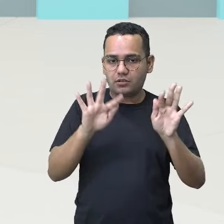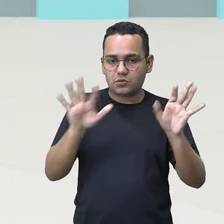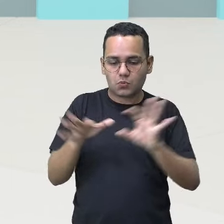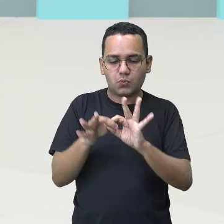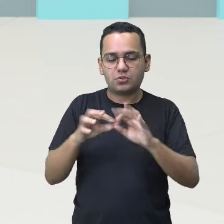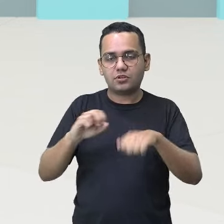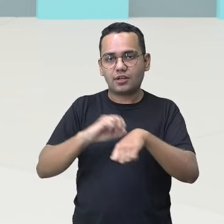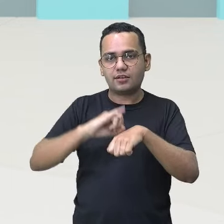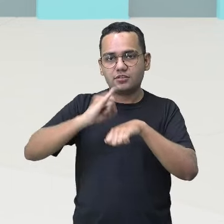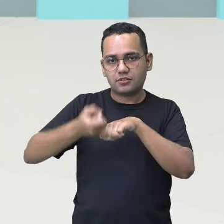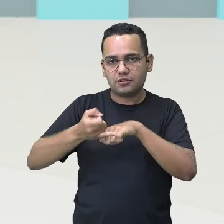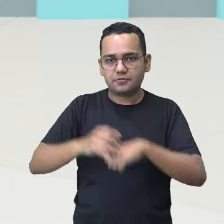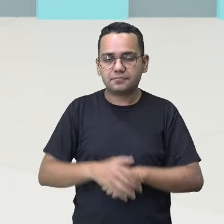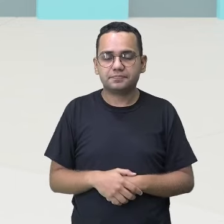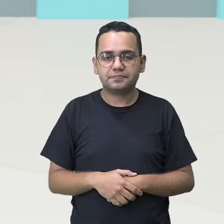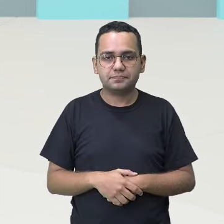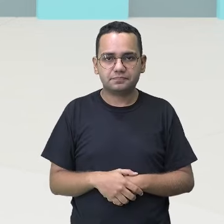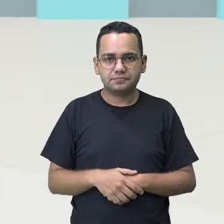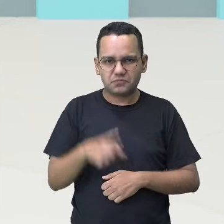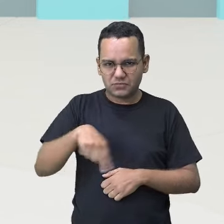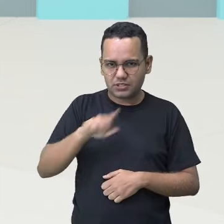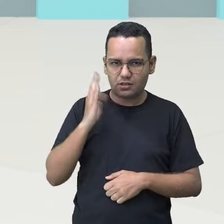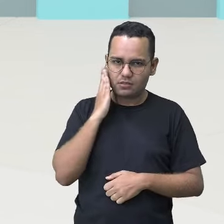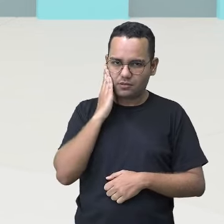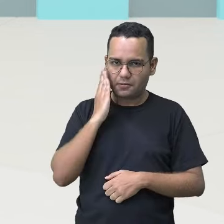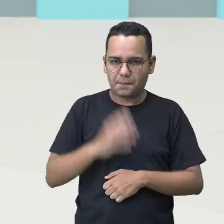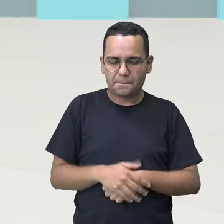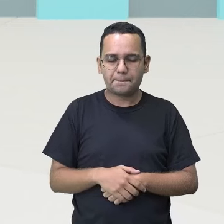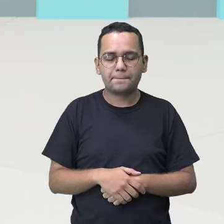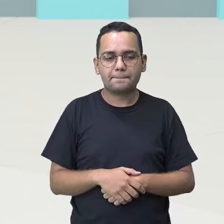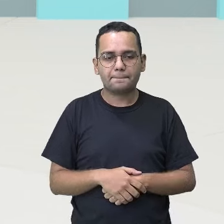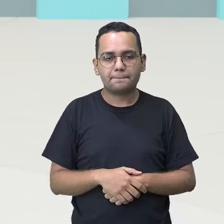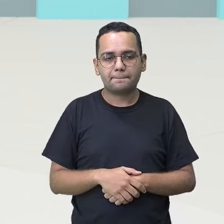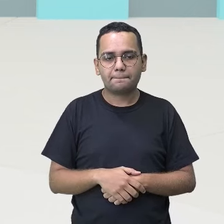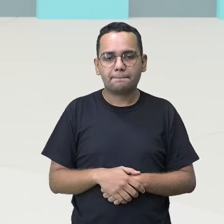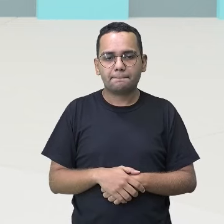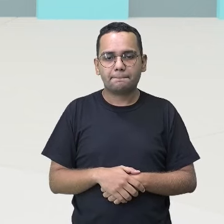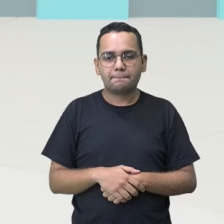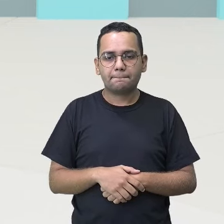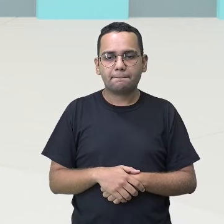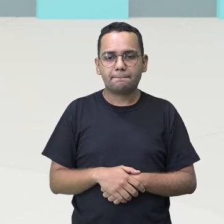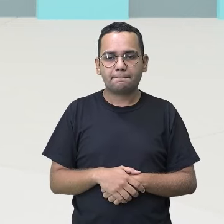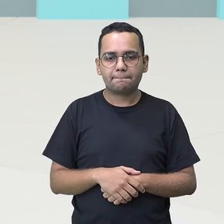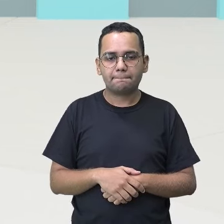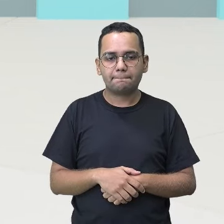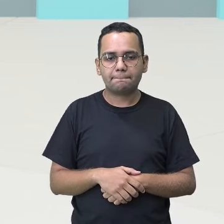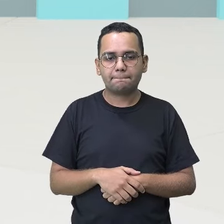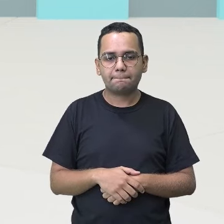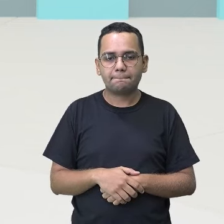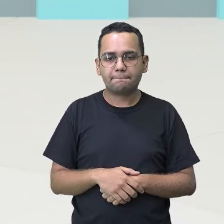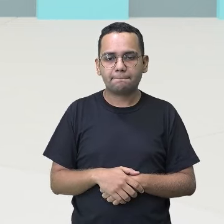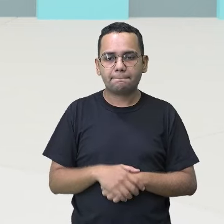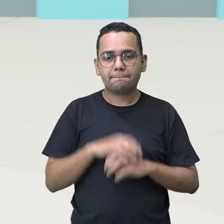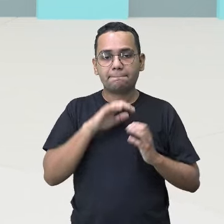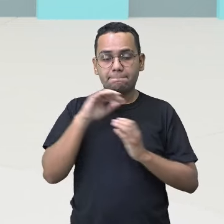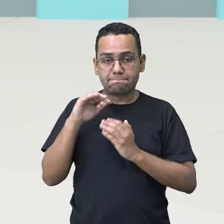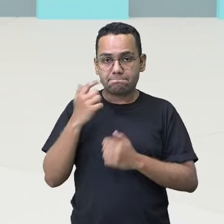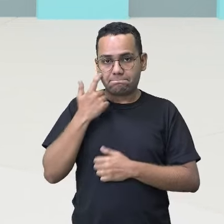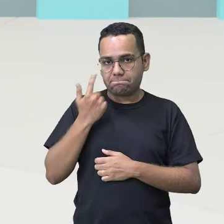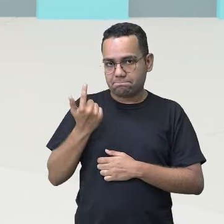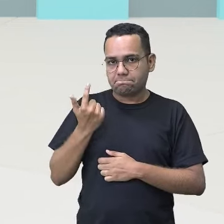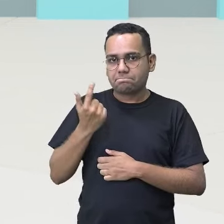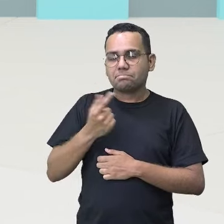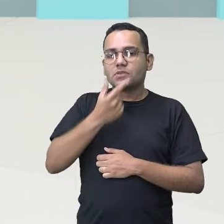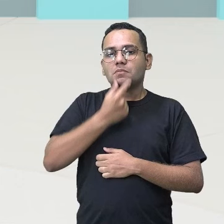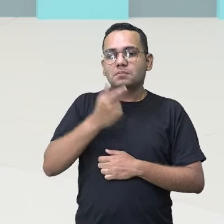subordinada adjetiva Vocês entenderam a oração em destaque Então vamos ver o resto o menino mora no Rio de Janeiro perceba que o